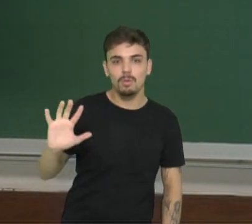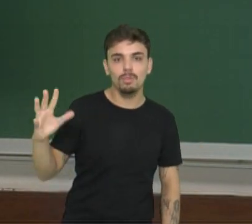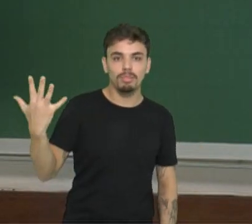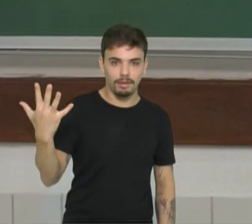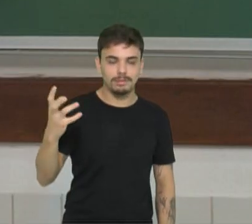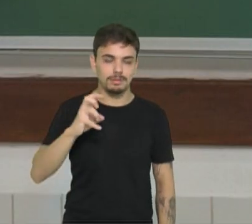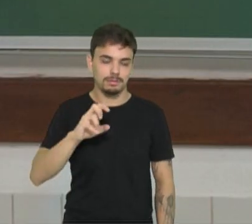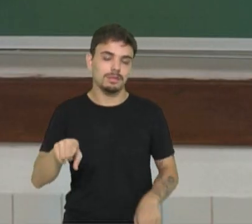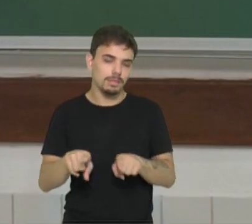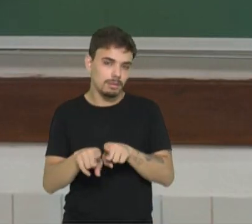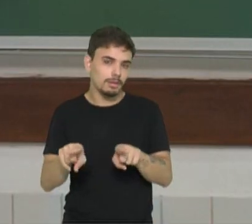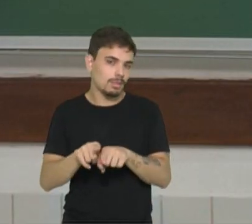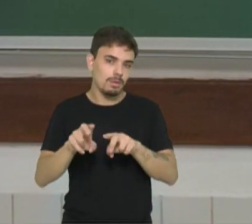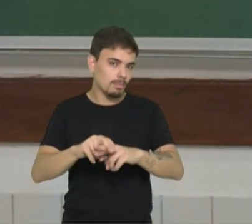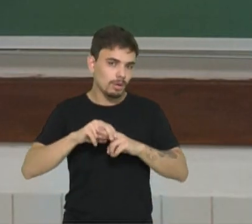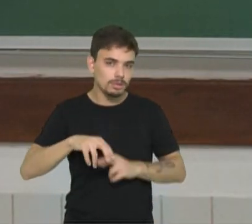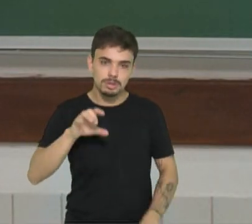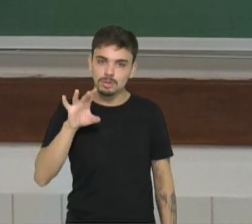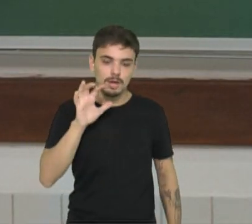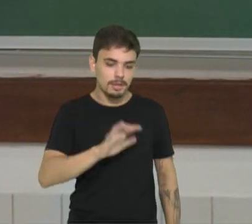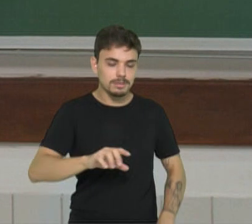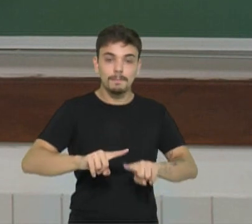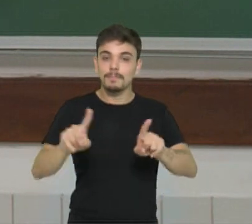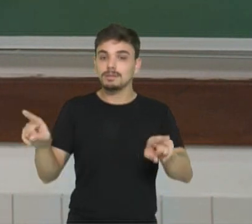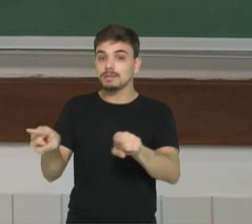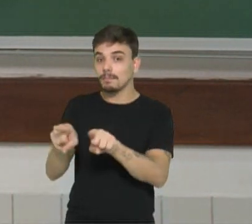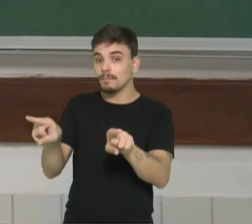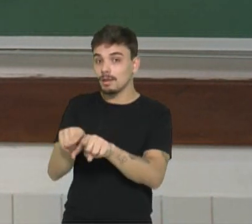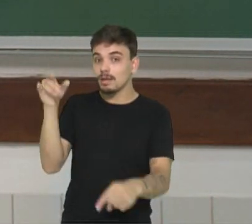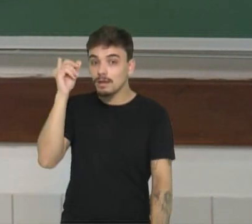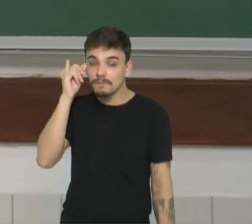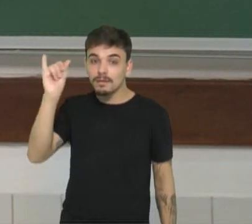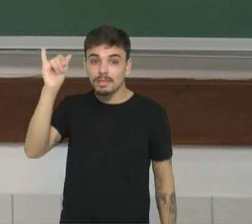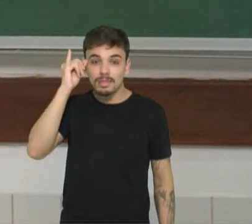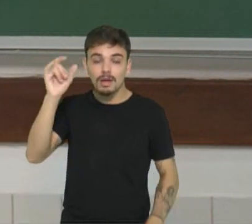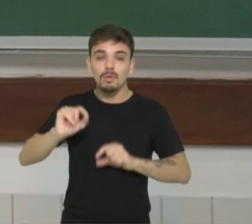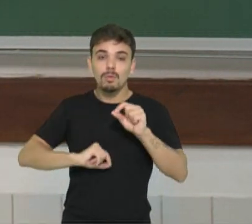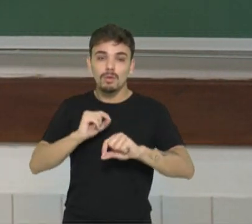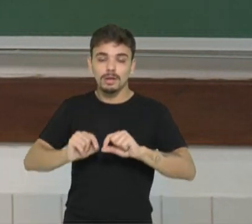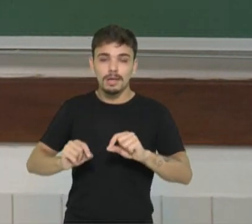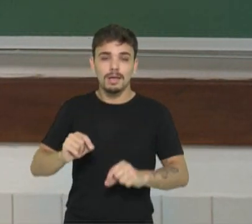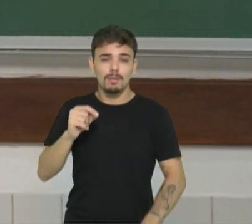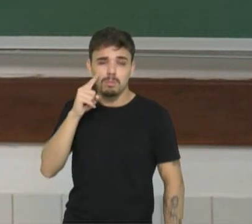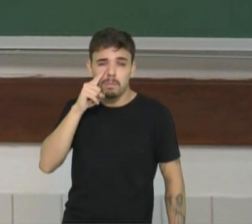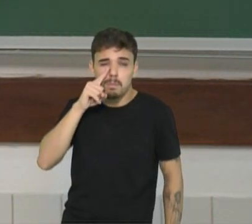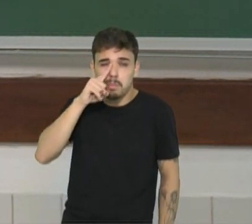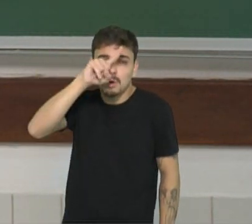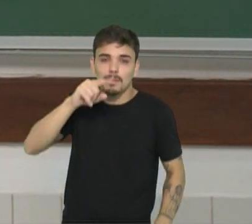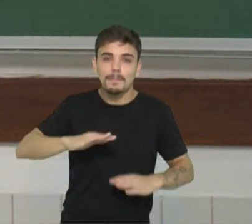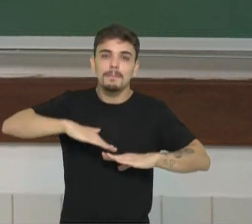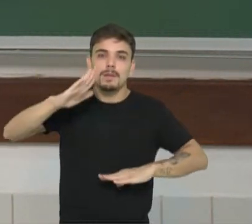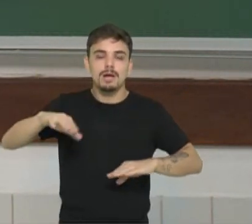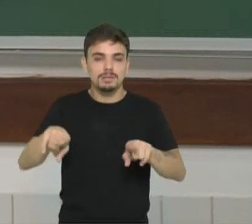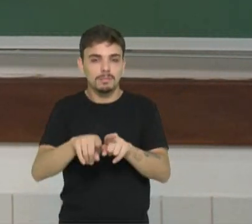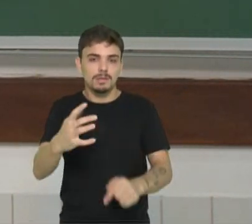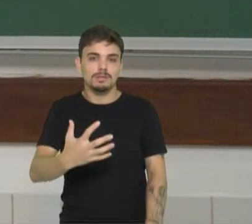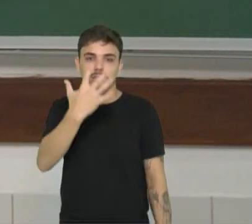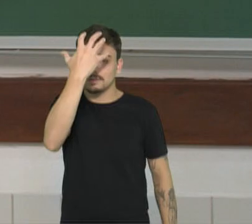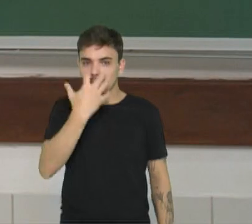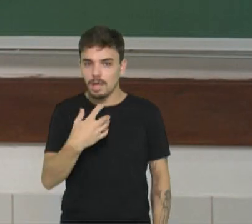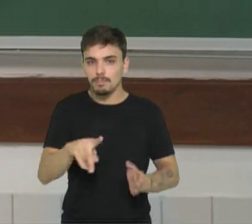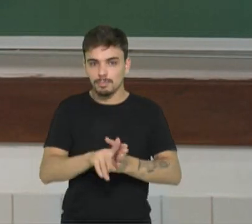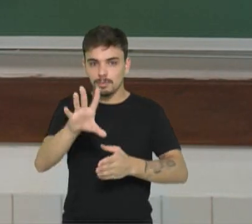não só por essa questão, mas até para evitar a gravidade maior, lesões mais sérias nos